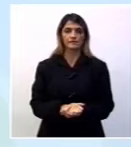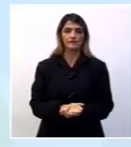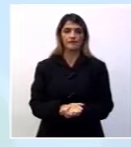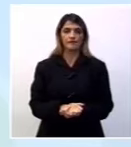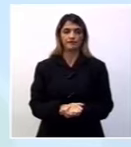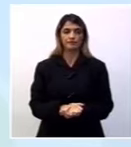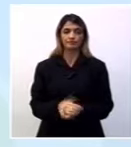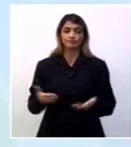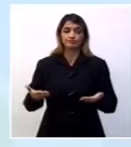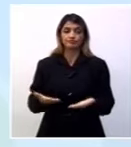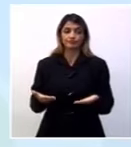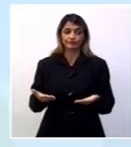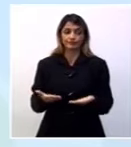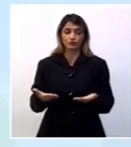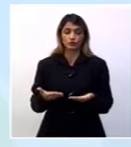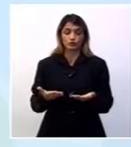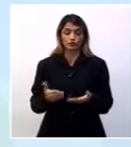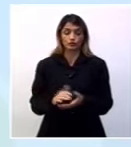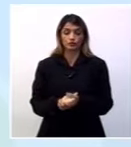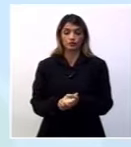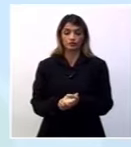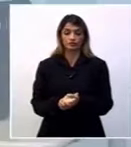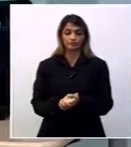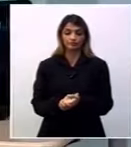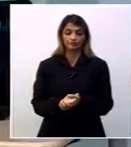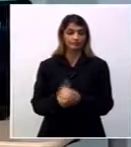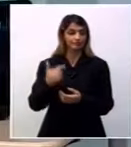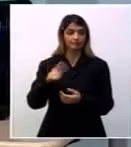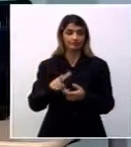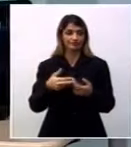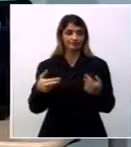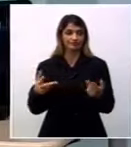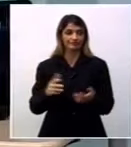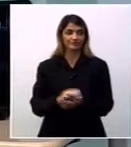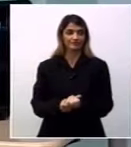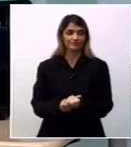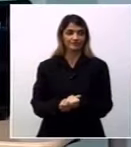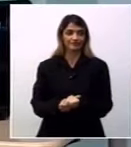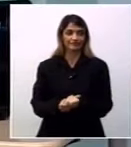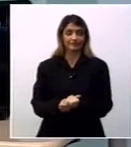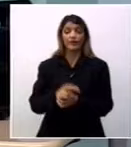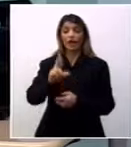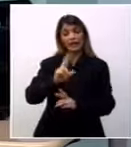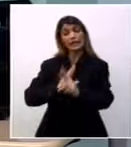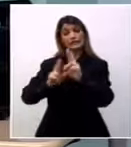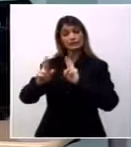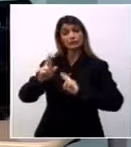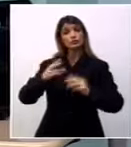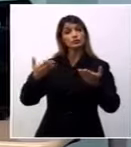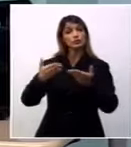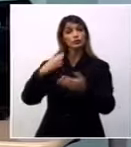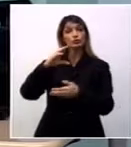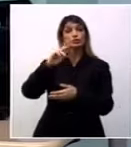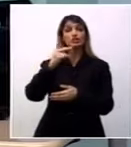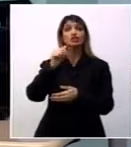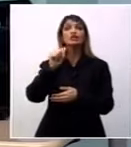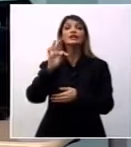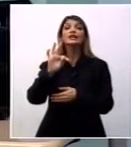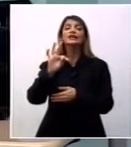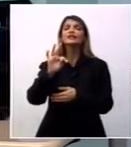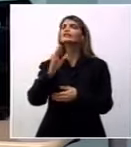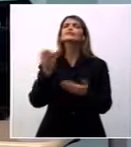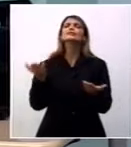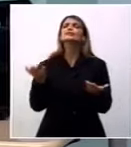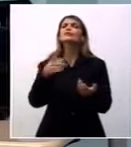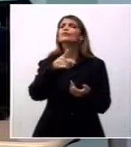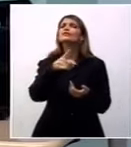Tá? Agora nós vamos para a nossa próxima interação, Rodolfo. Isso aí. Então vamos lá. Respondam aí para nós. E aí? Você